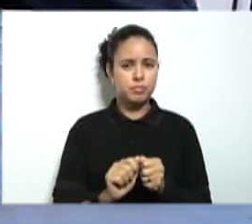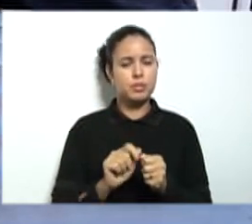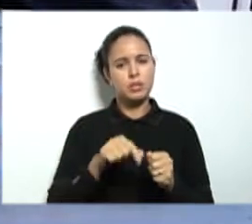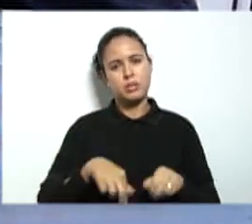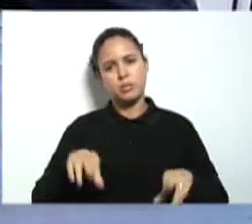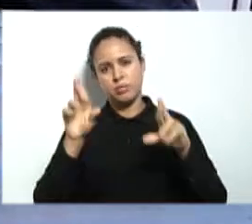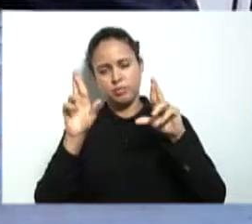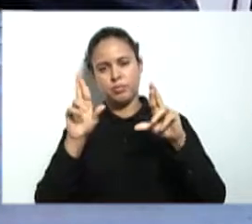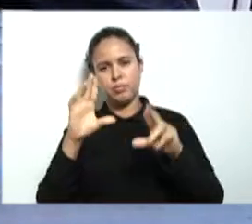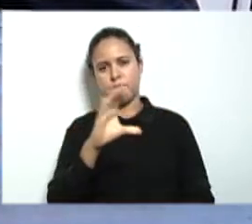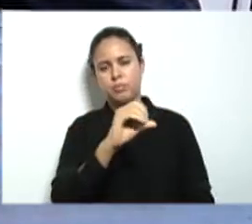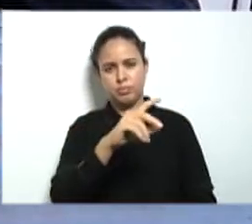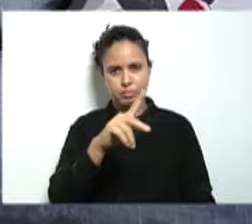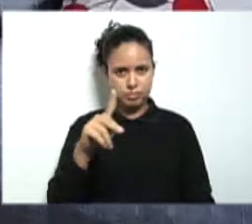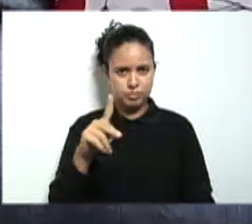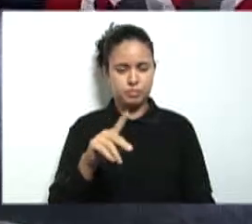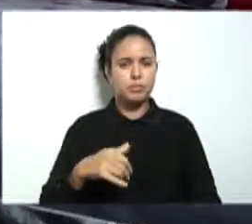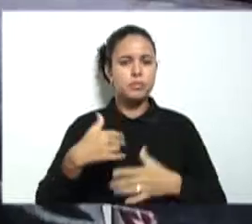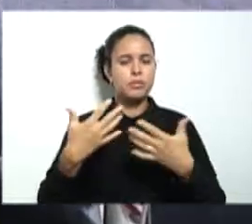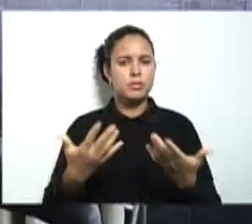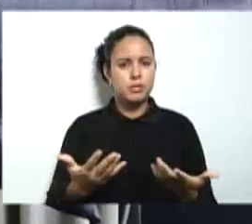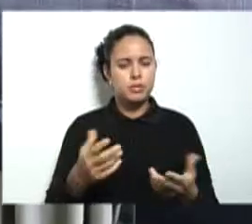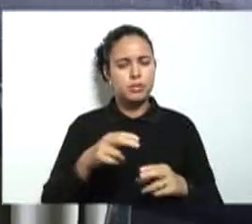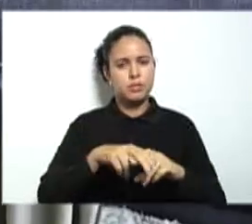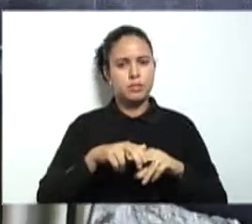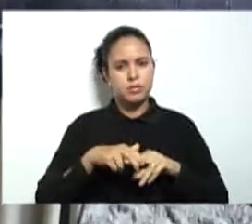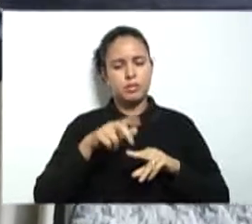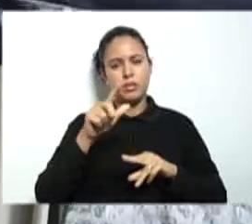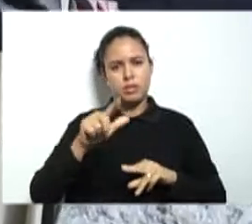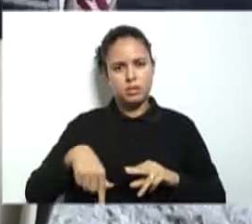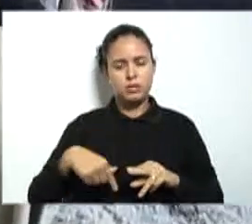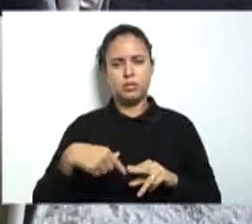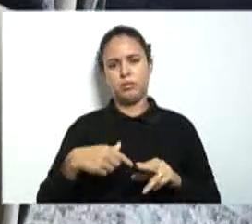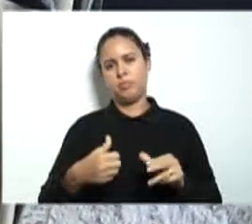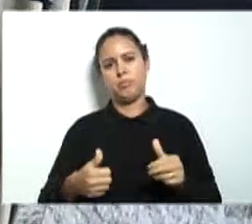propriedade da cooperativa. Então, esse é um benefício muito grande que eles